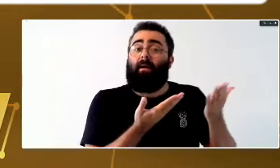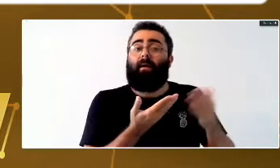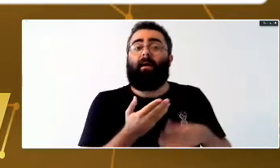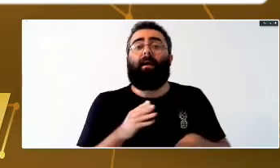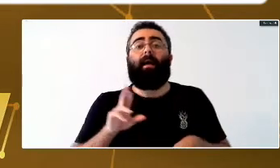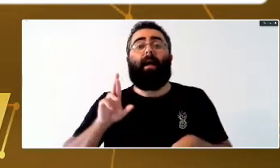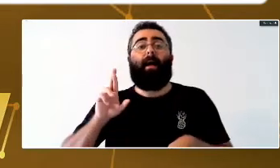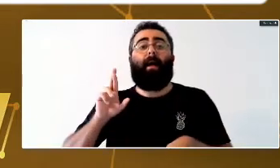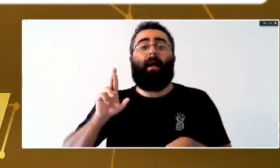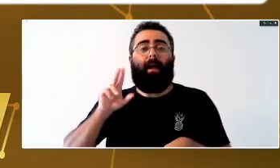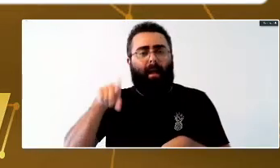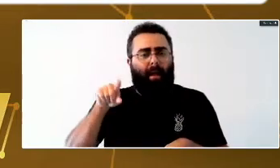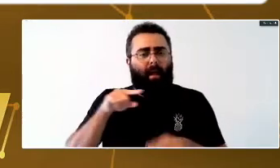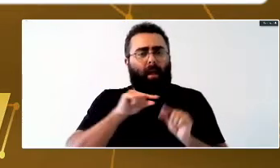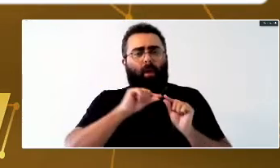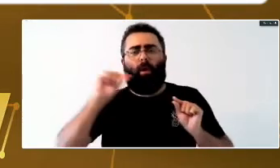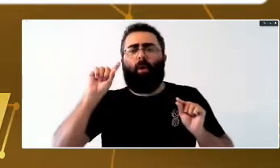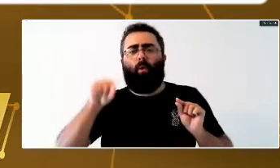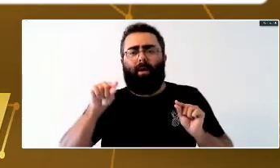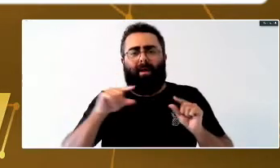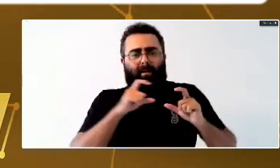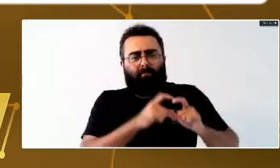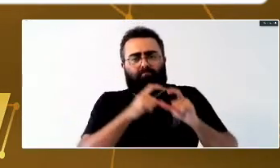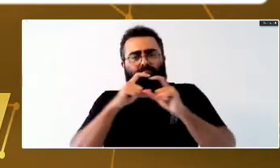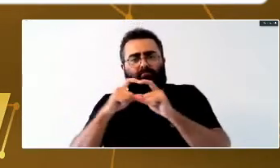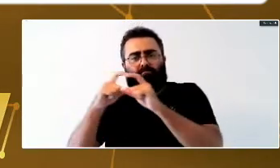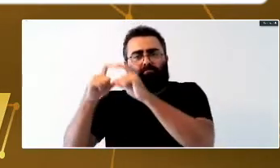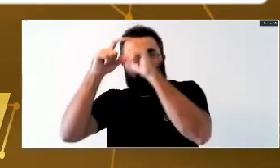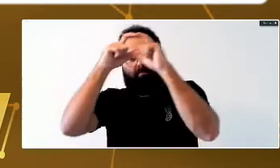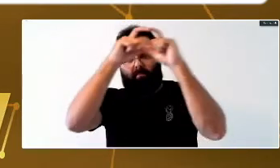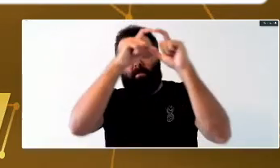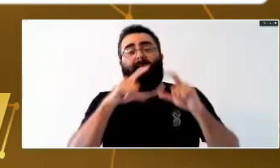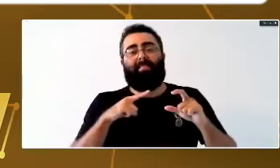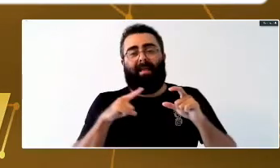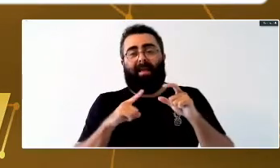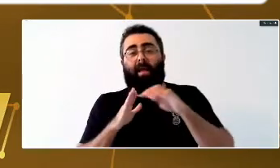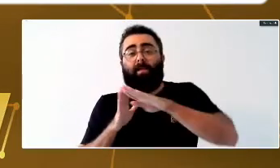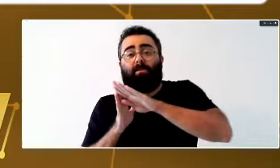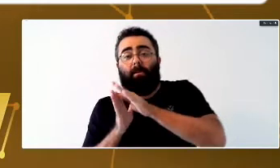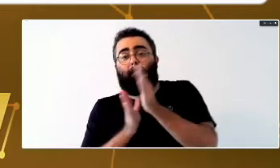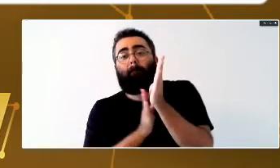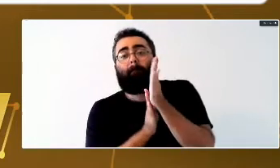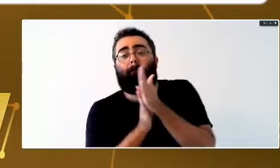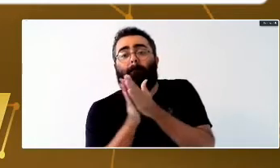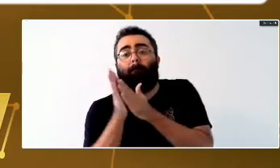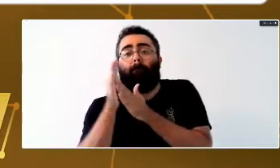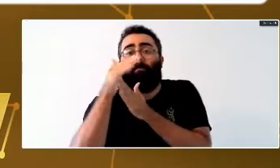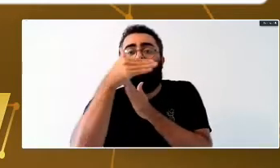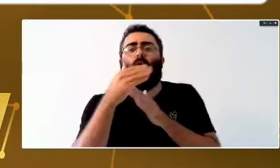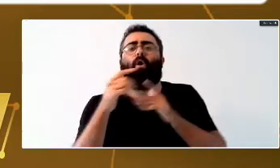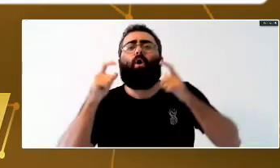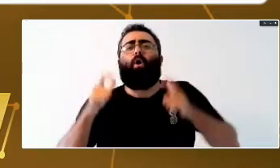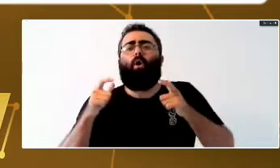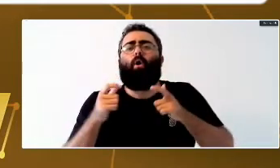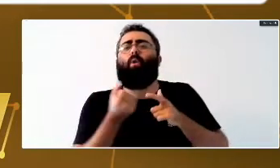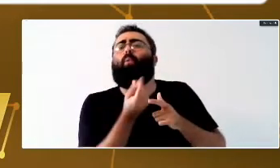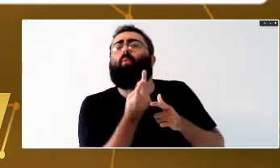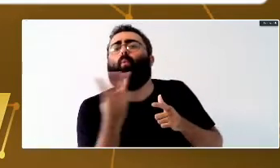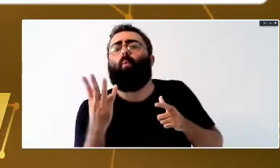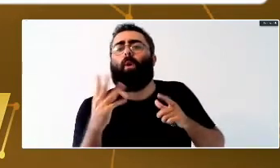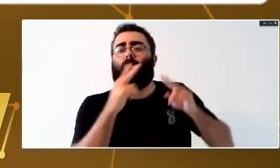tem aqui os dashboards, que mostram de várias formas quantas glebas estão liberadas, quantas glebas estão